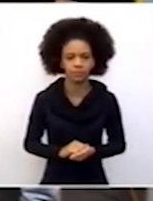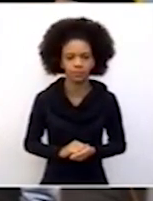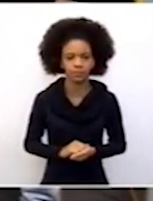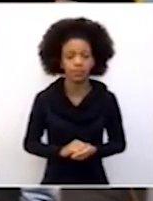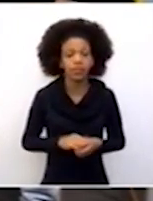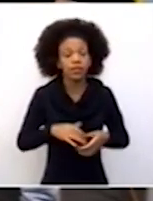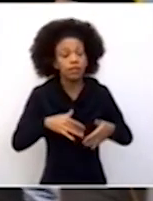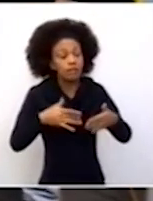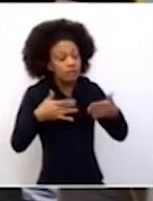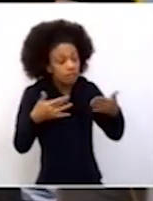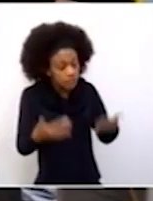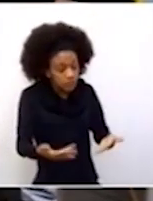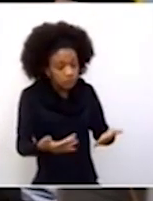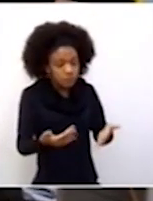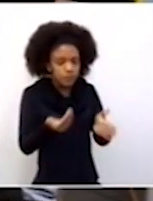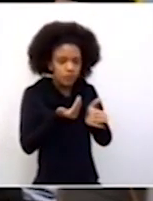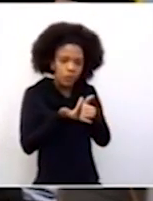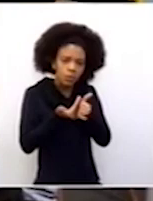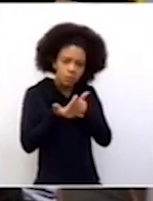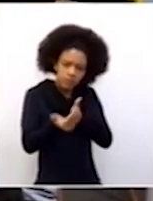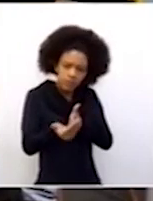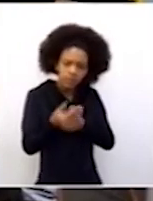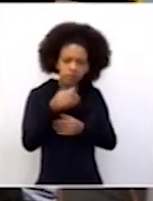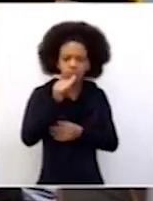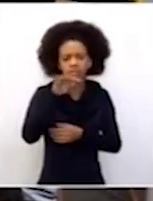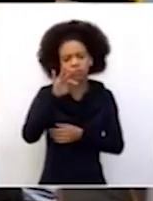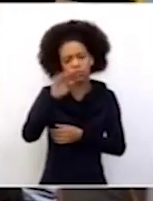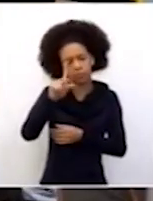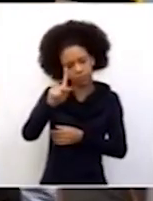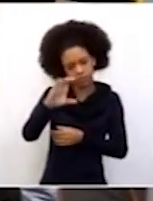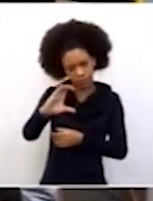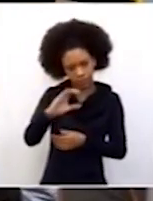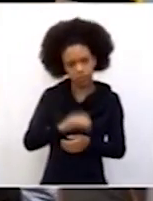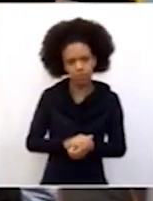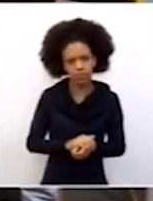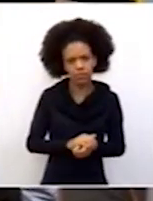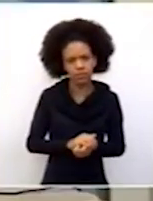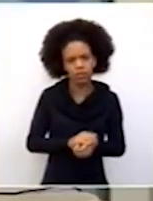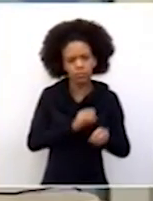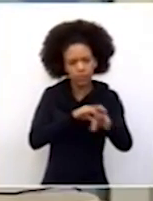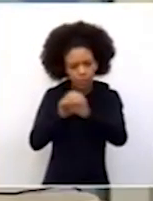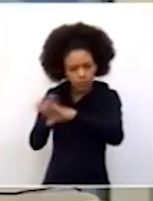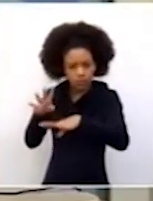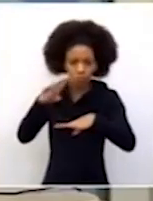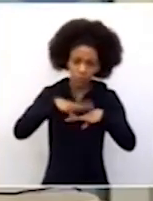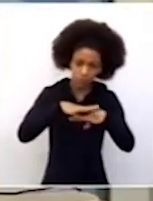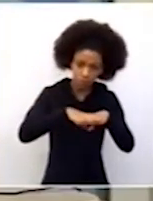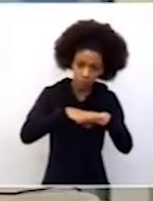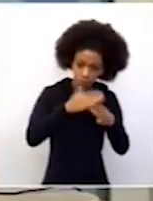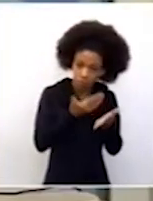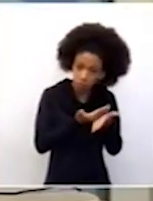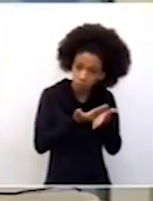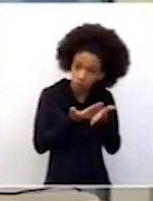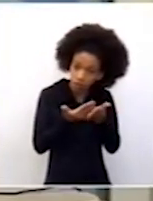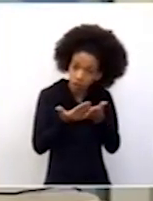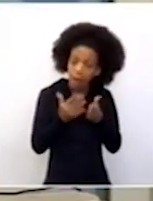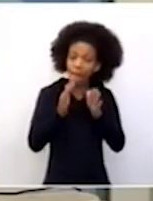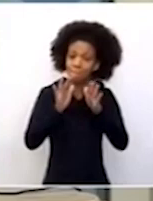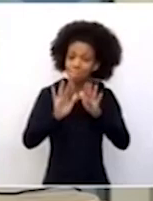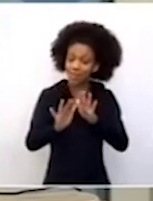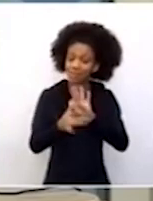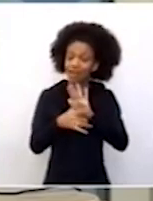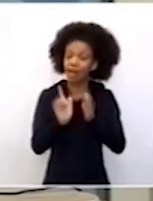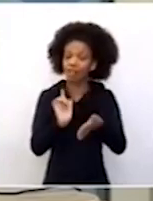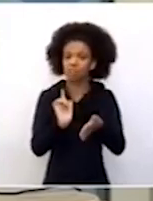Bem, hoje nós vamos iniciar nossa TPC sobre educação matemática nos anos iniciais. Mas antes de iniciarmos esta